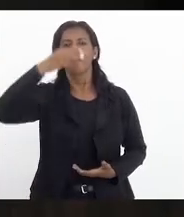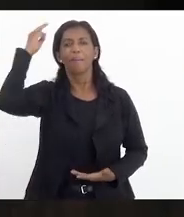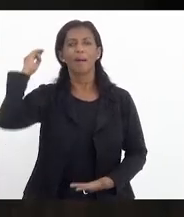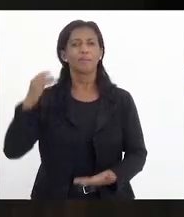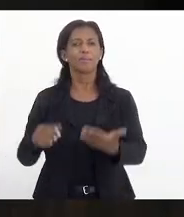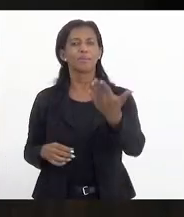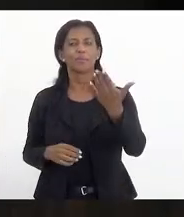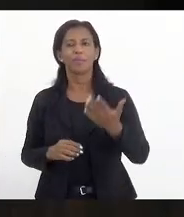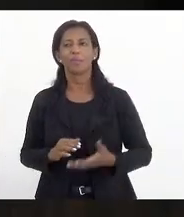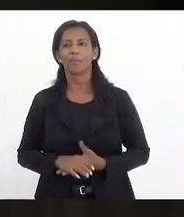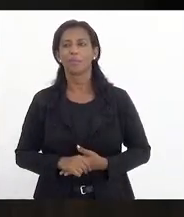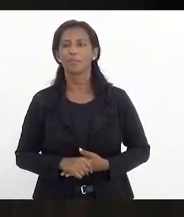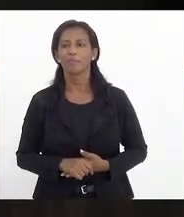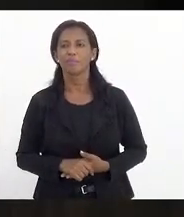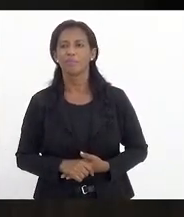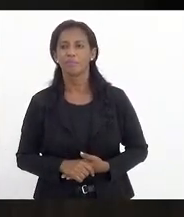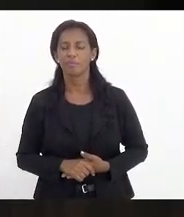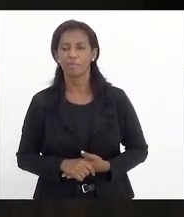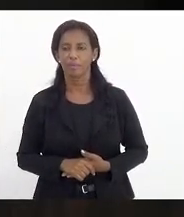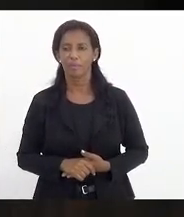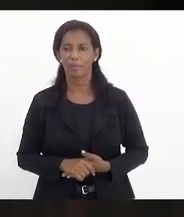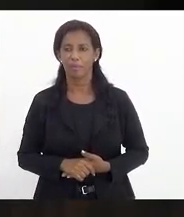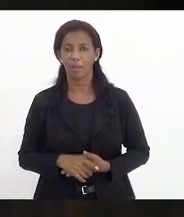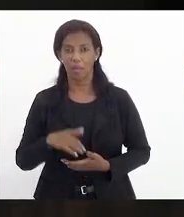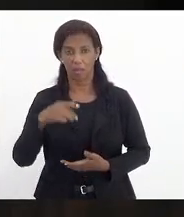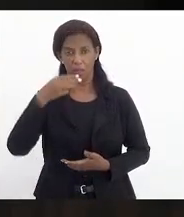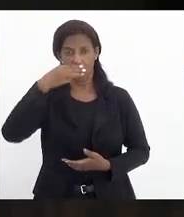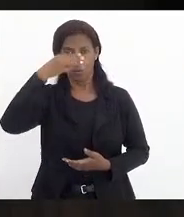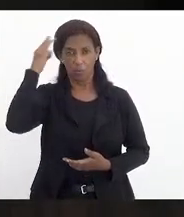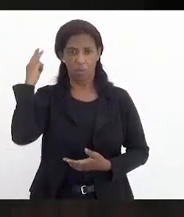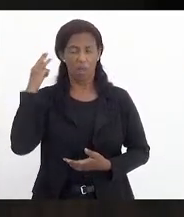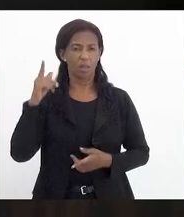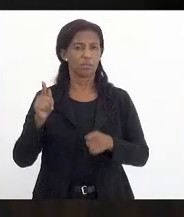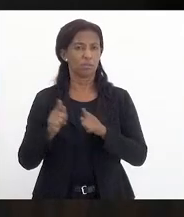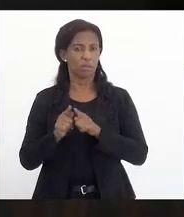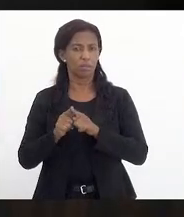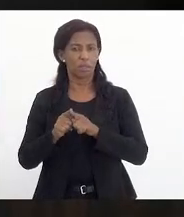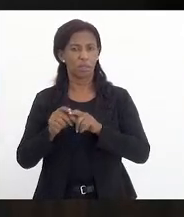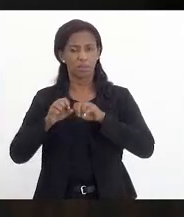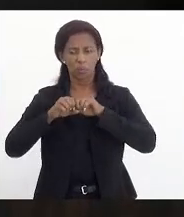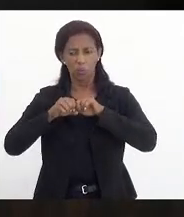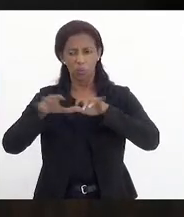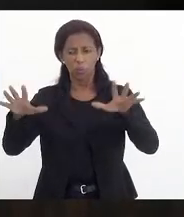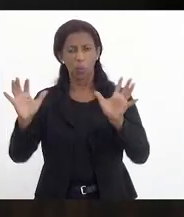favor. O Márcio fez distribuir nos grupos de parlamentares